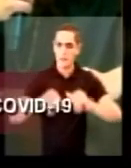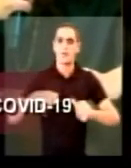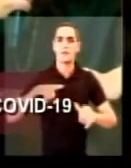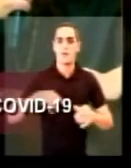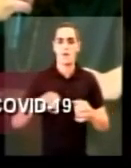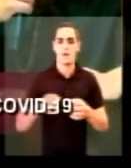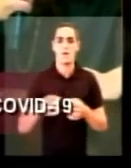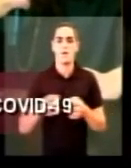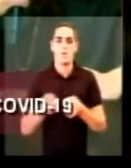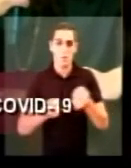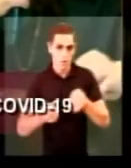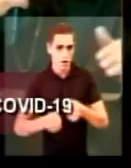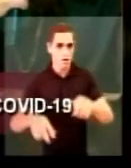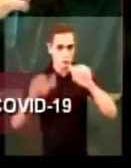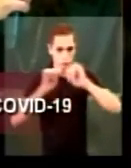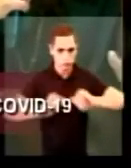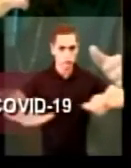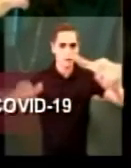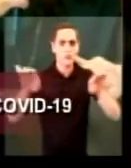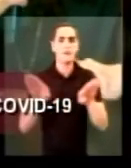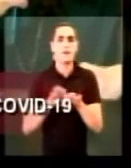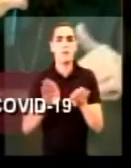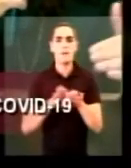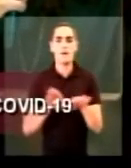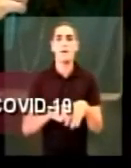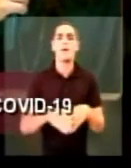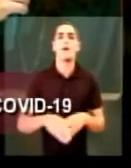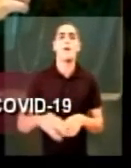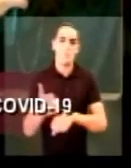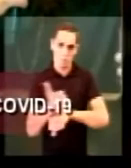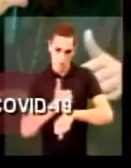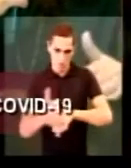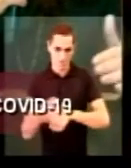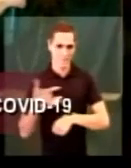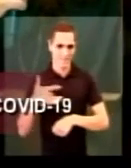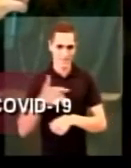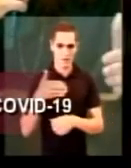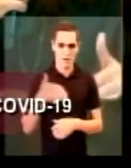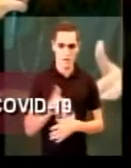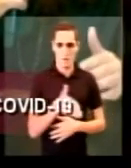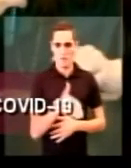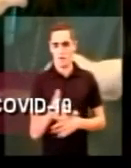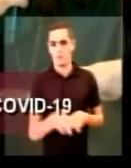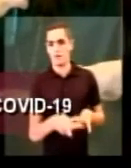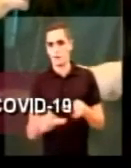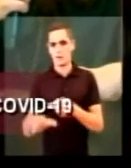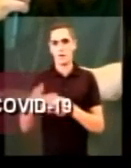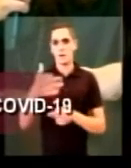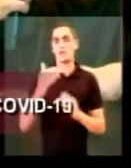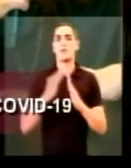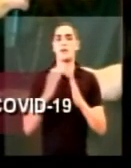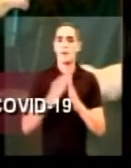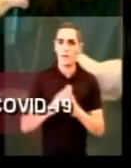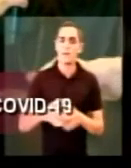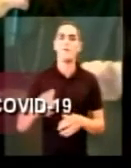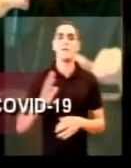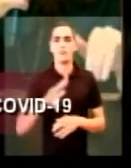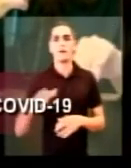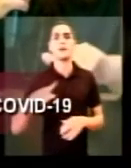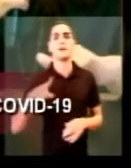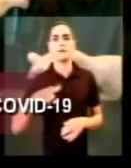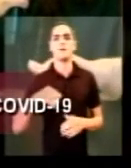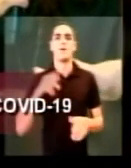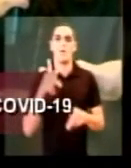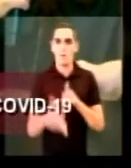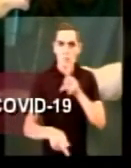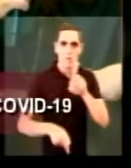nossos agentes de saúde, para que as pessoas possam, quem tiver dificuldade de ir até esse local, nós vamos ter um dia para atender essa população que está mais